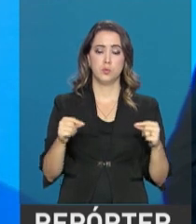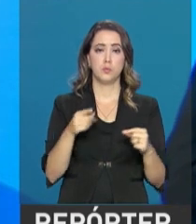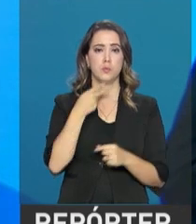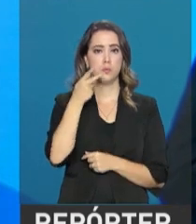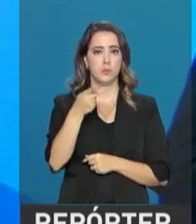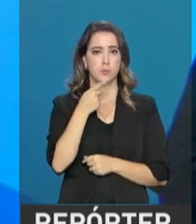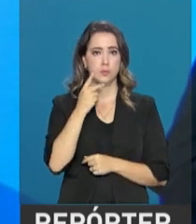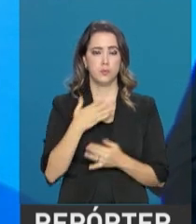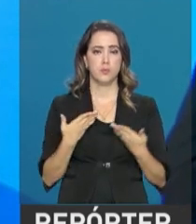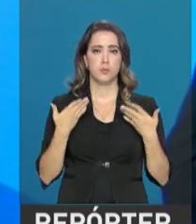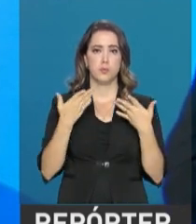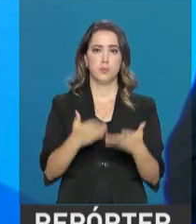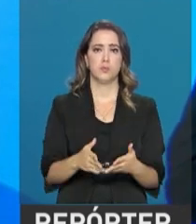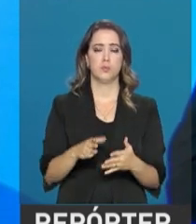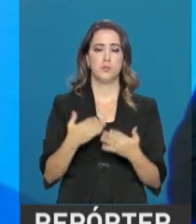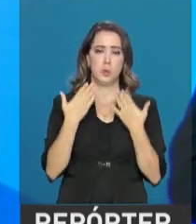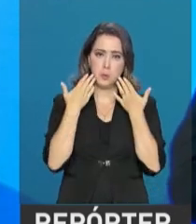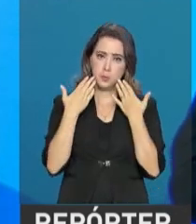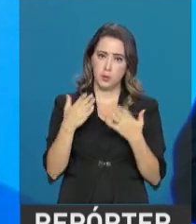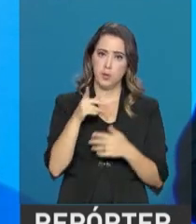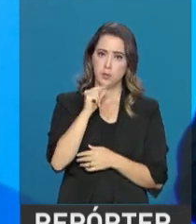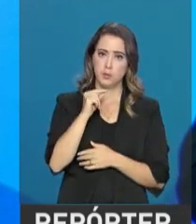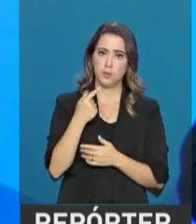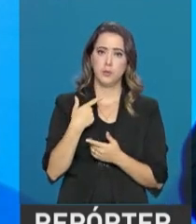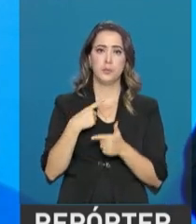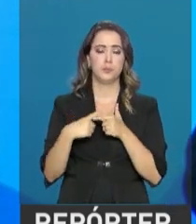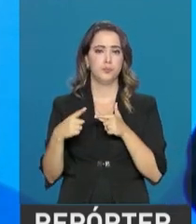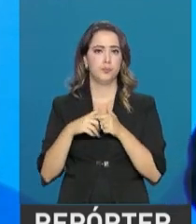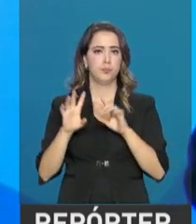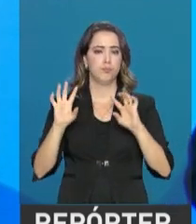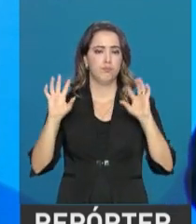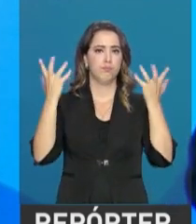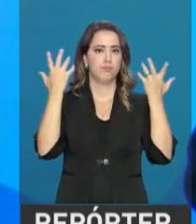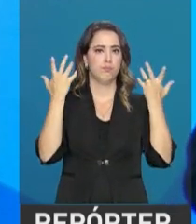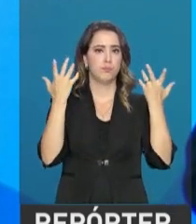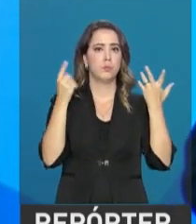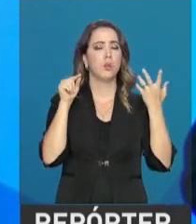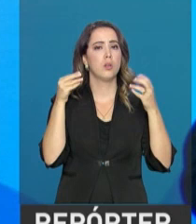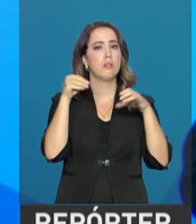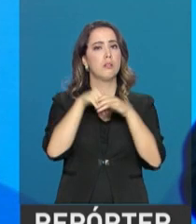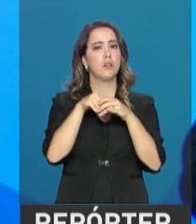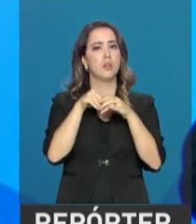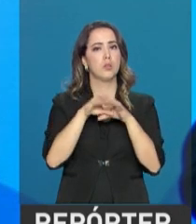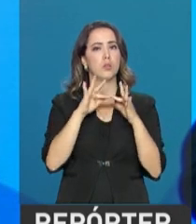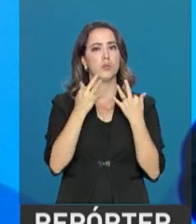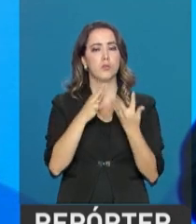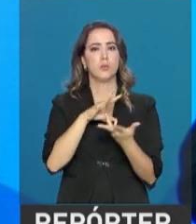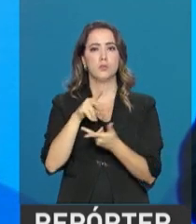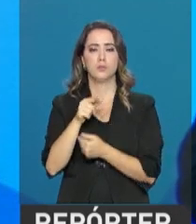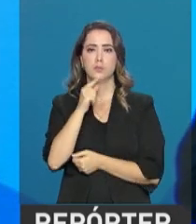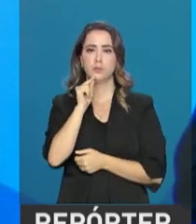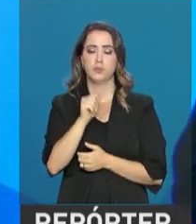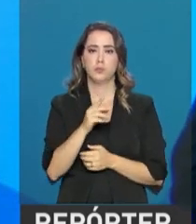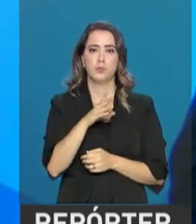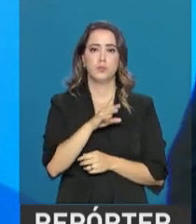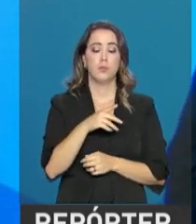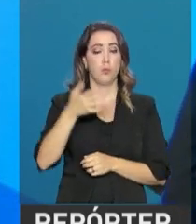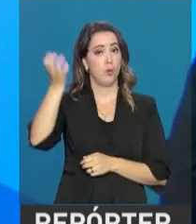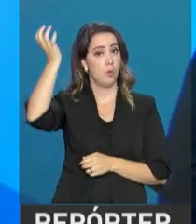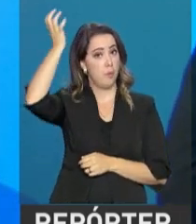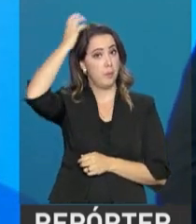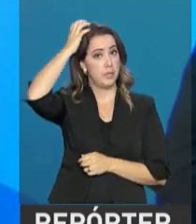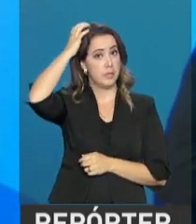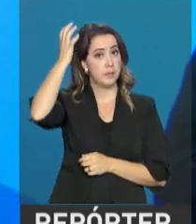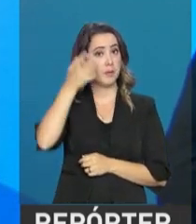onde participou do painel água e desastres naturais dentro da programação do fórum mundial da água o príncipe japonês